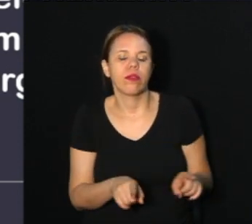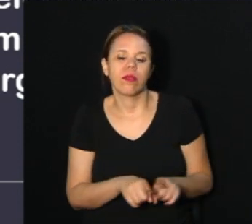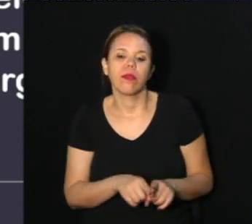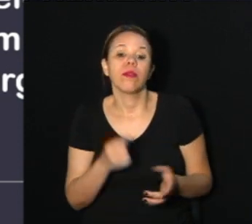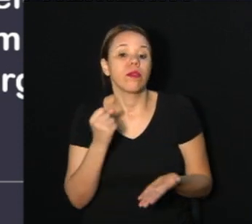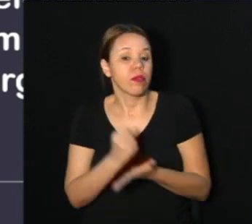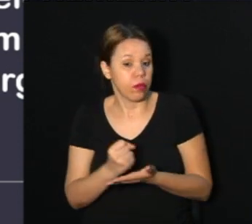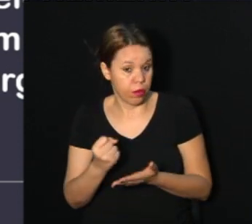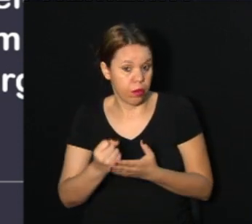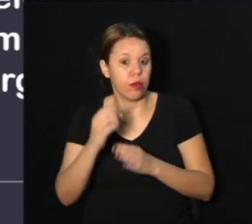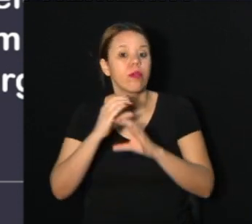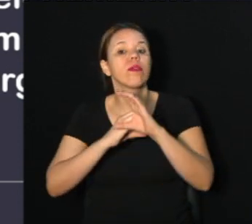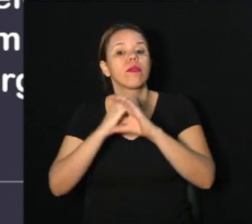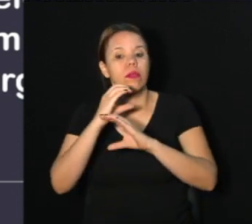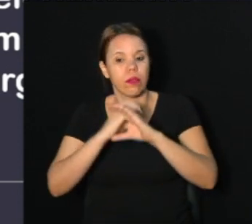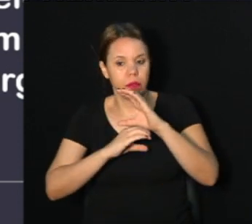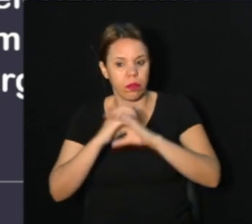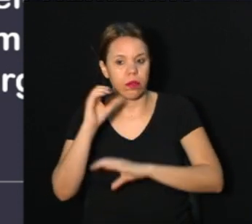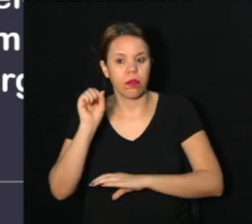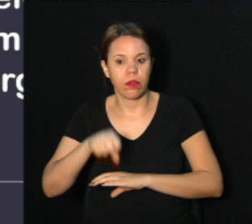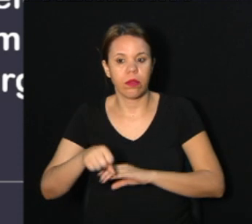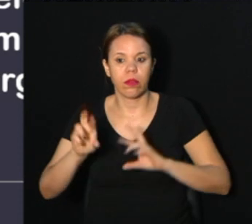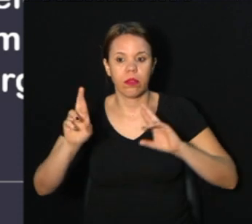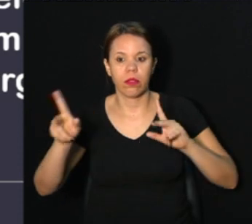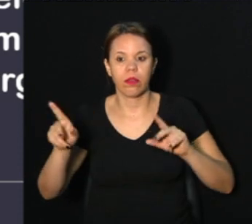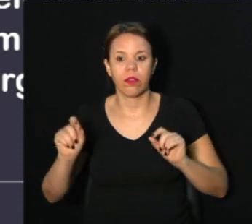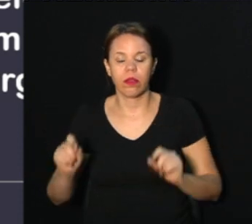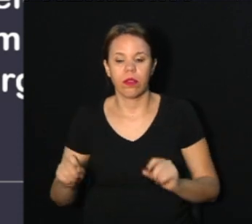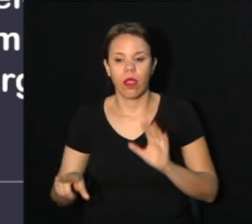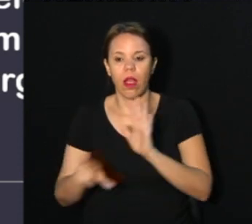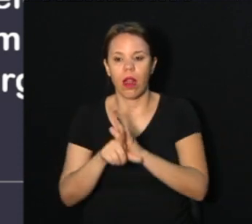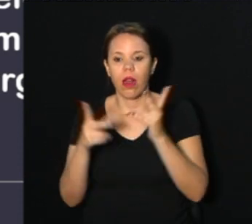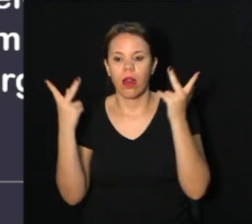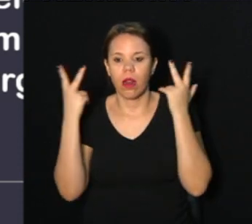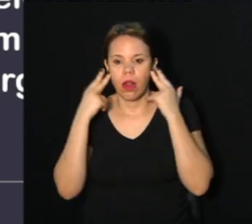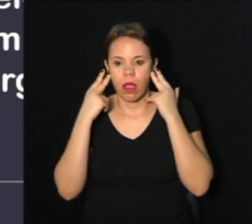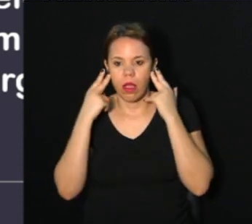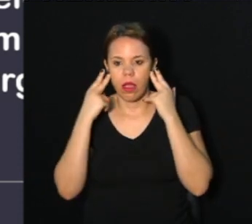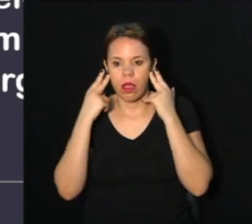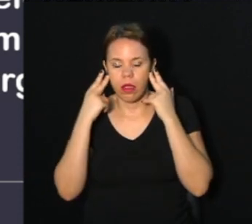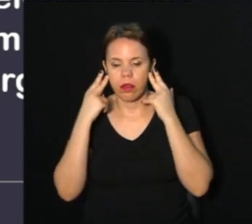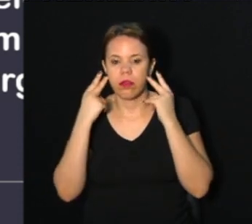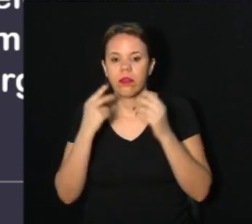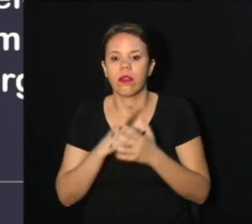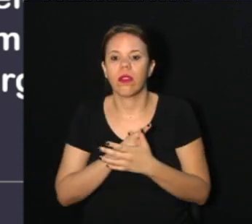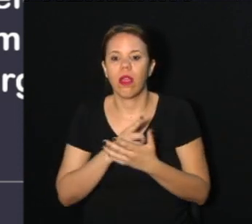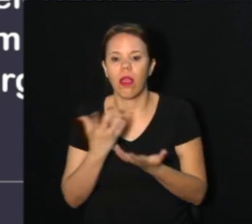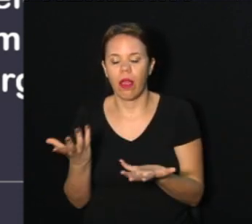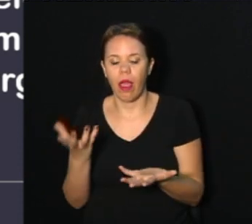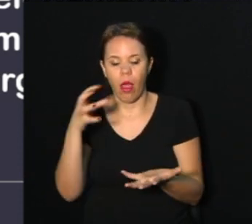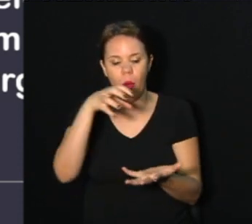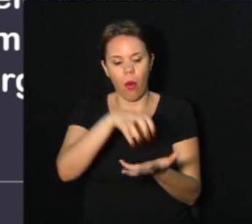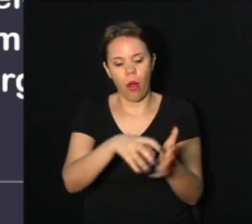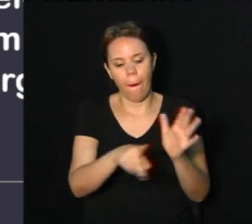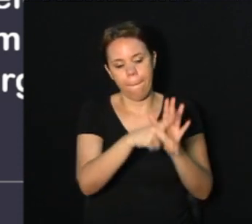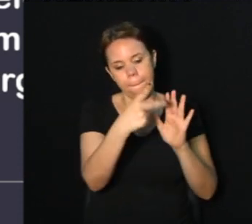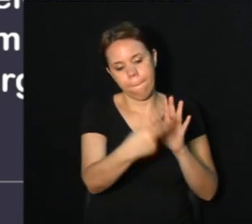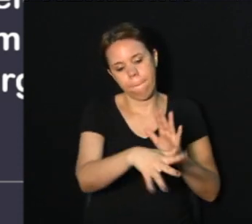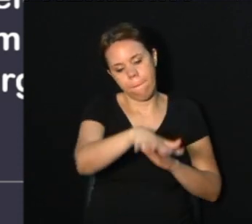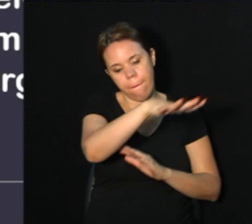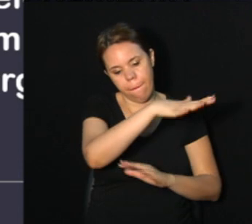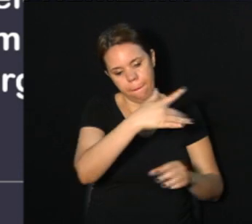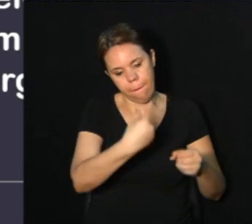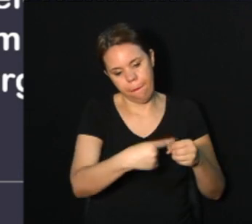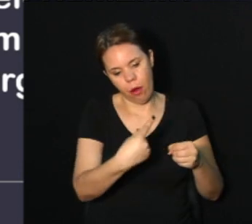por concurso. A diferença é que a Lei Orgânica ela prevê um organismo, Procuradoria-Geral do município,